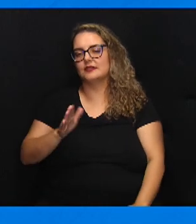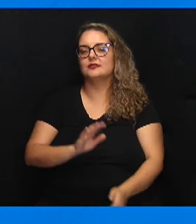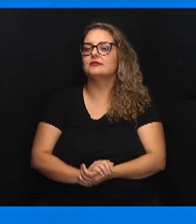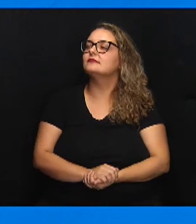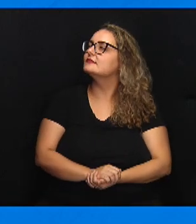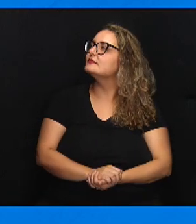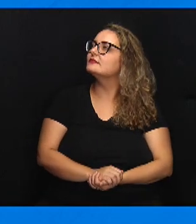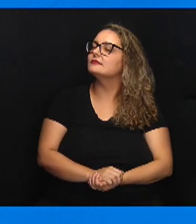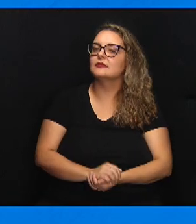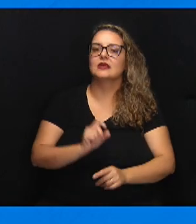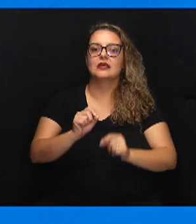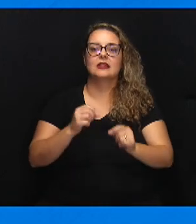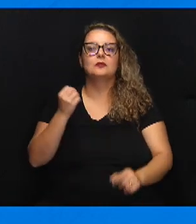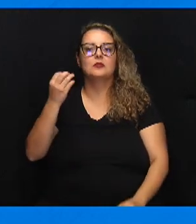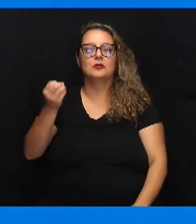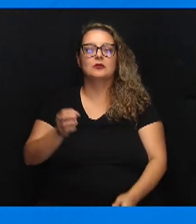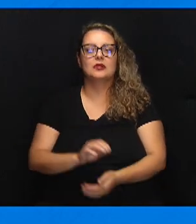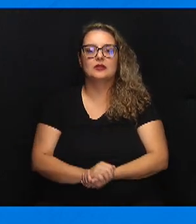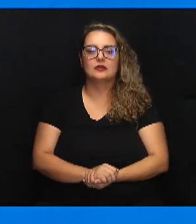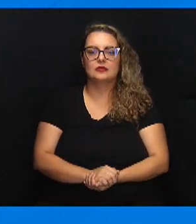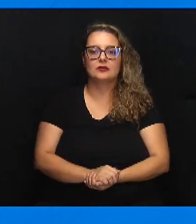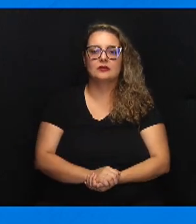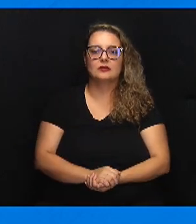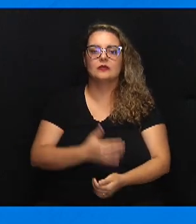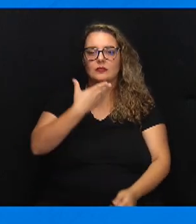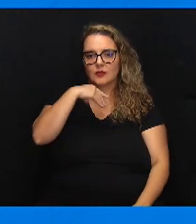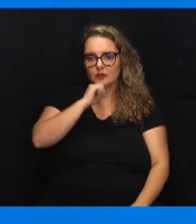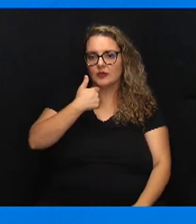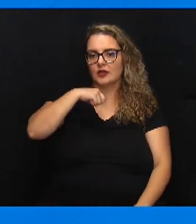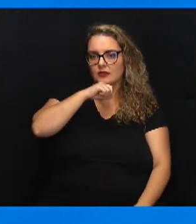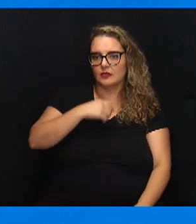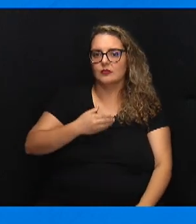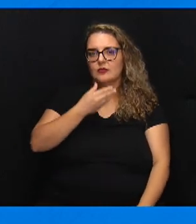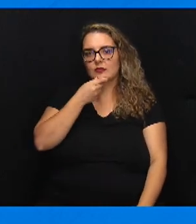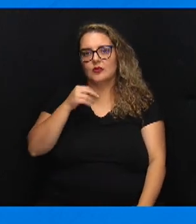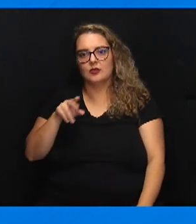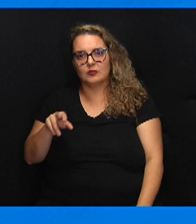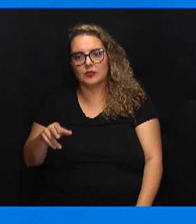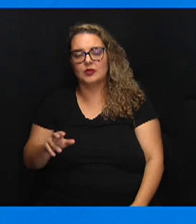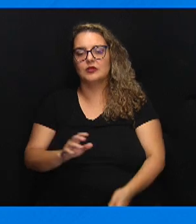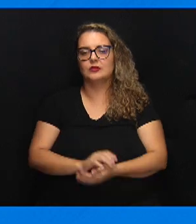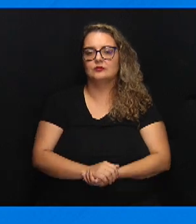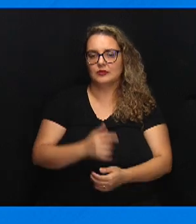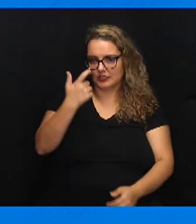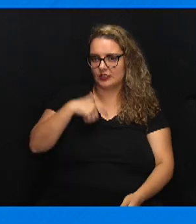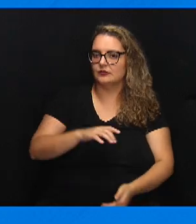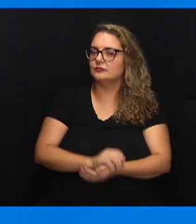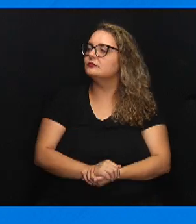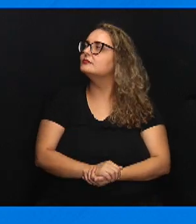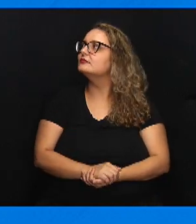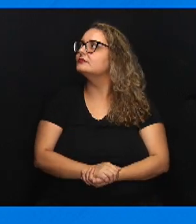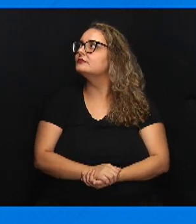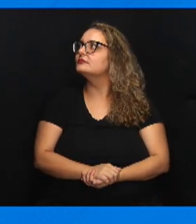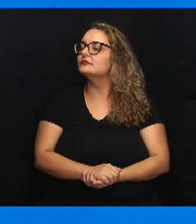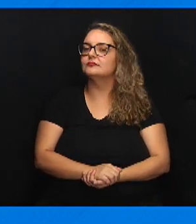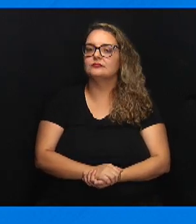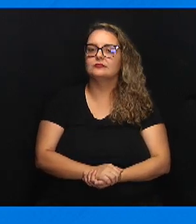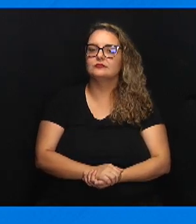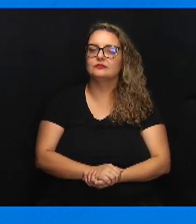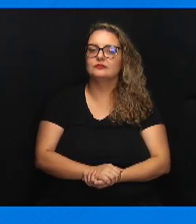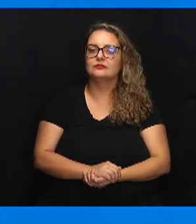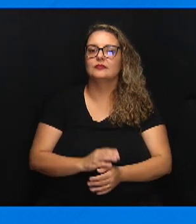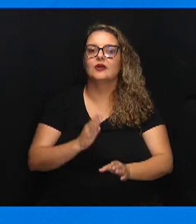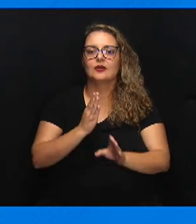demais. Foi quem para essa viagem? Foram meus pais, meu irmão e eu. Sim, foi tipo aquele encontro,